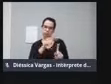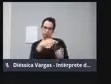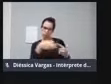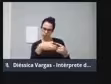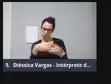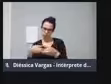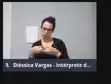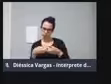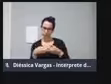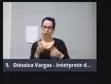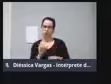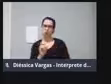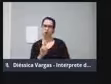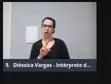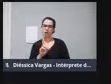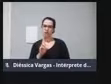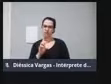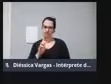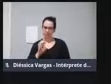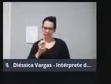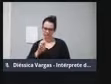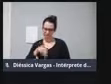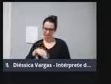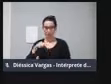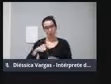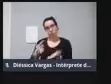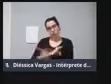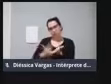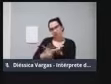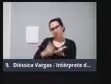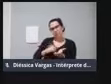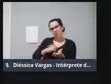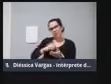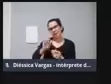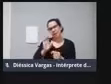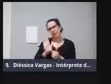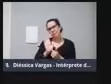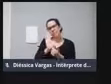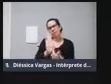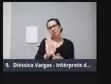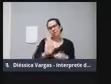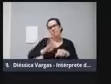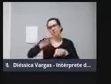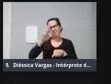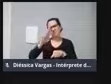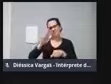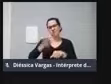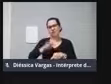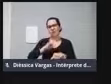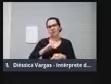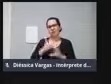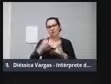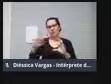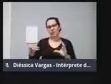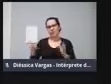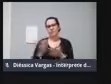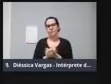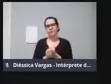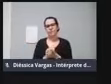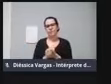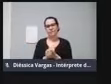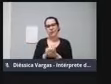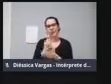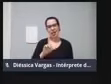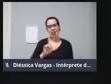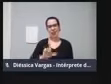ele contempla aquelas que são mais representantes, as mais diversas. Uma delas é a ordem Lepidóptera,